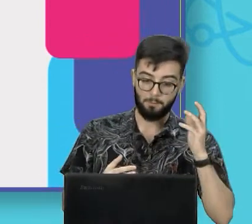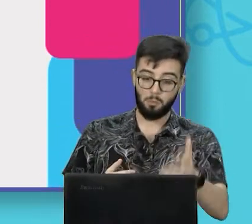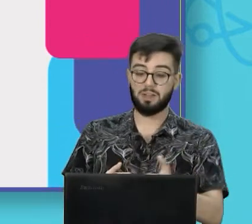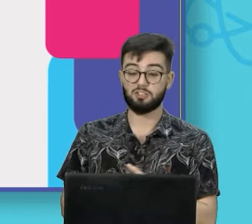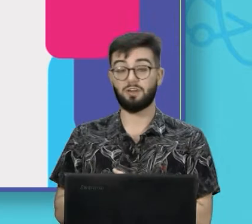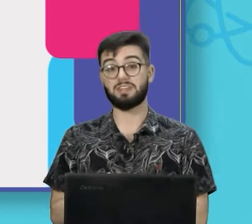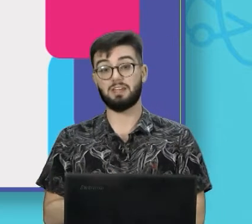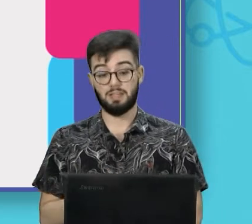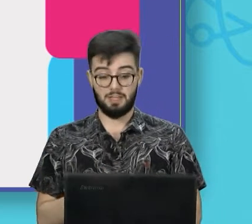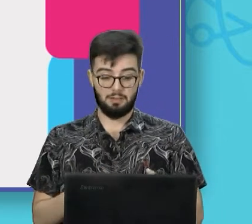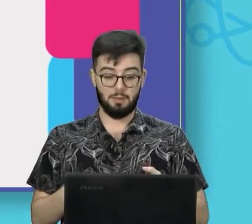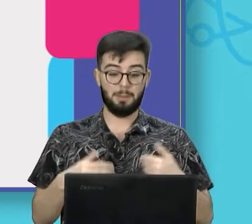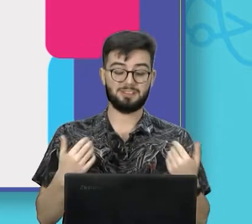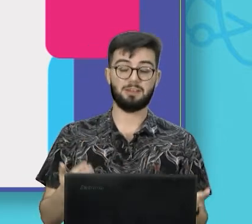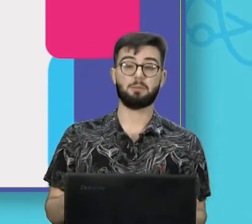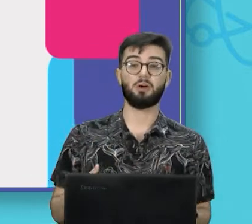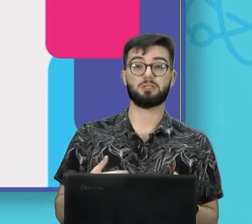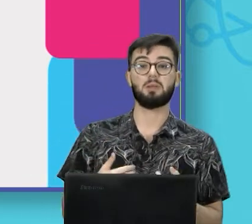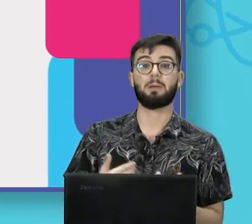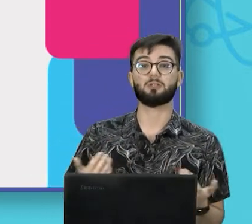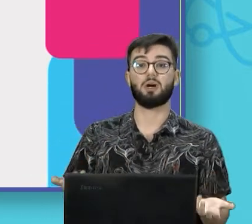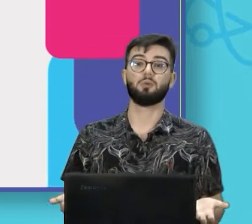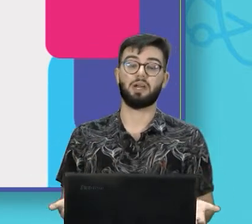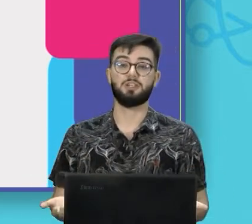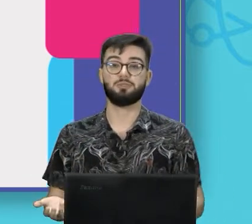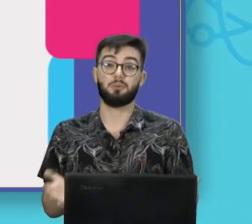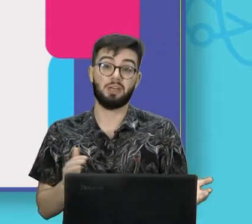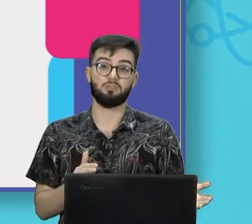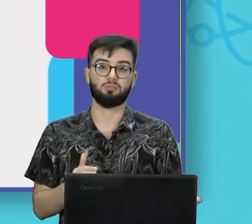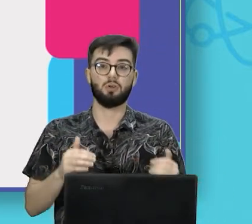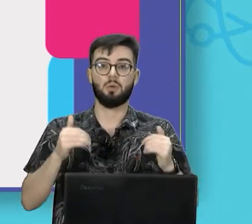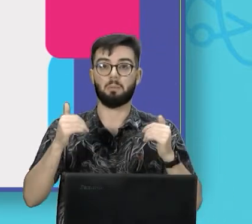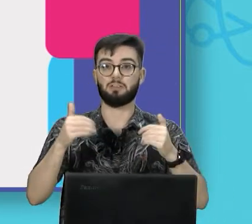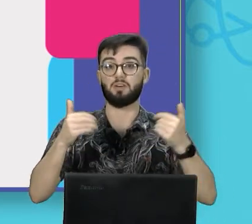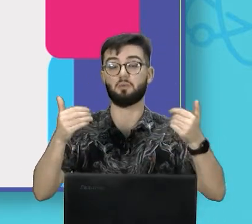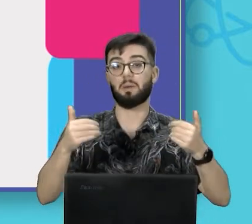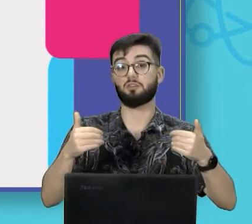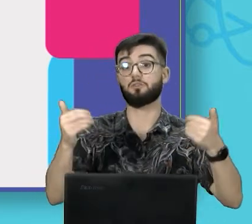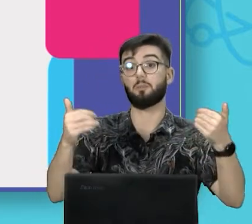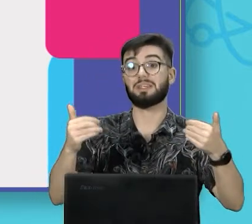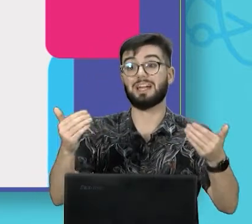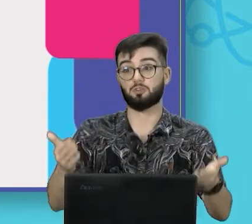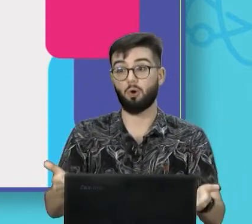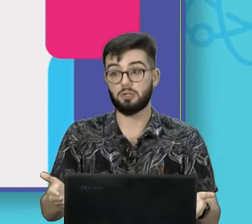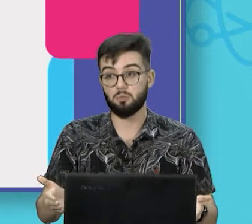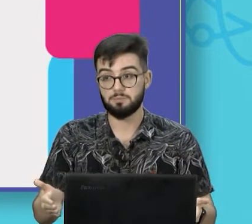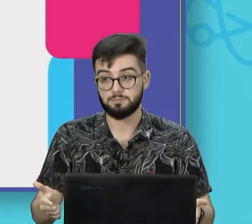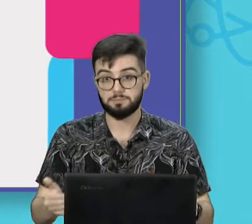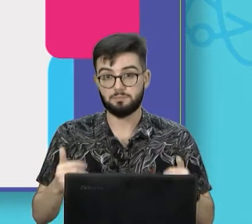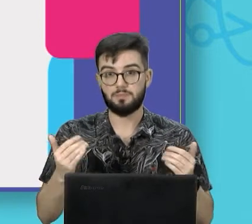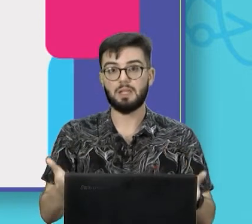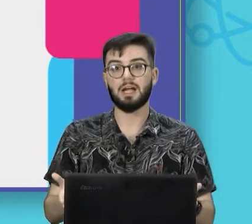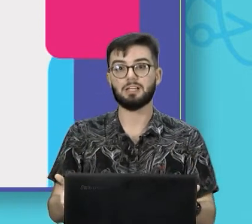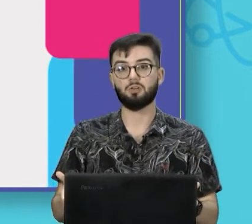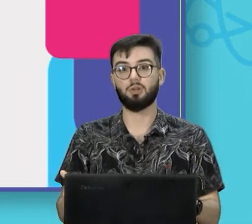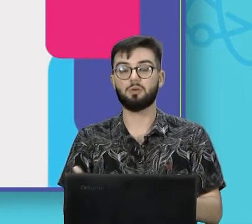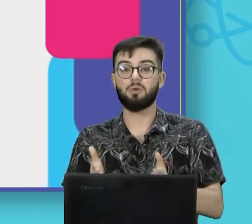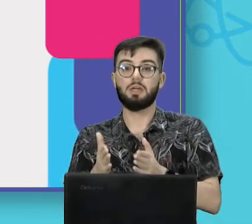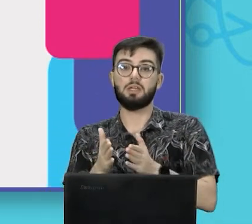Centralizado o Brasil vai ter vai passar pelo regime de padroado Régio nem o que é isso Brasil vai ser um país oficialmente católico